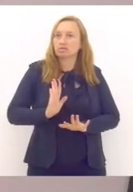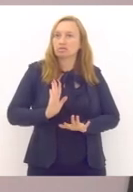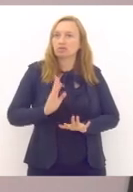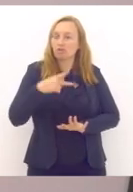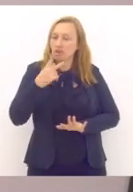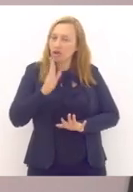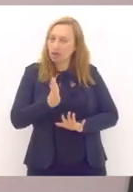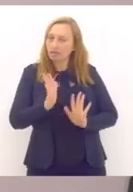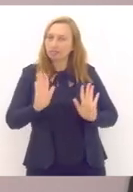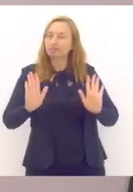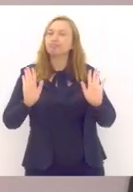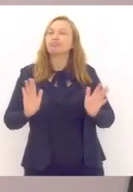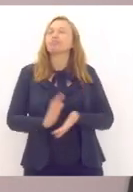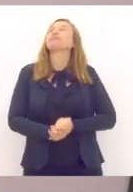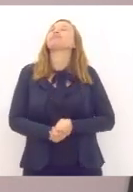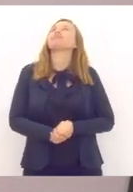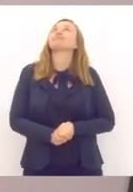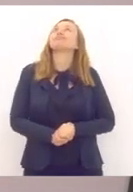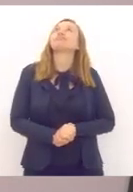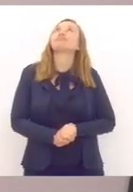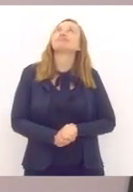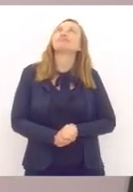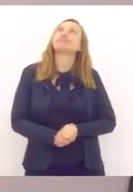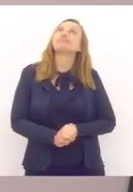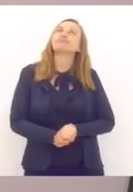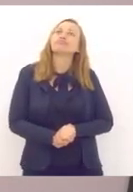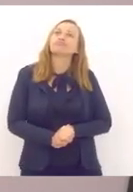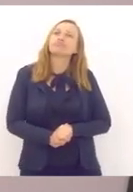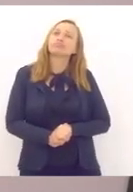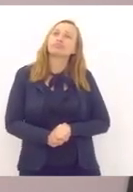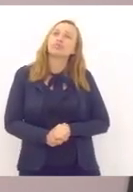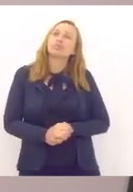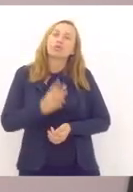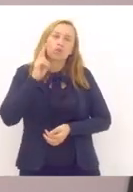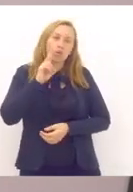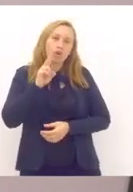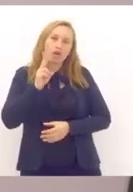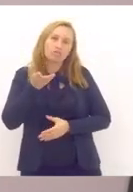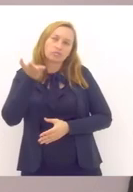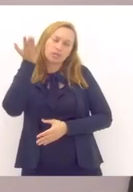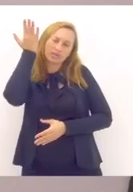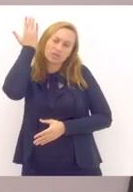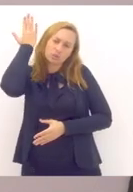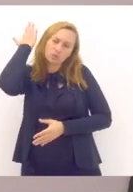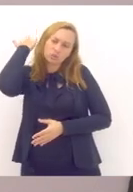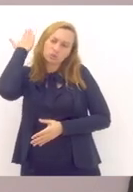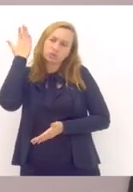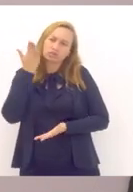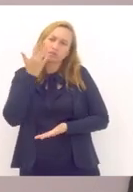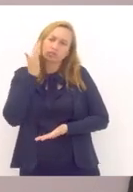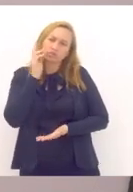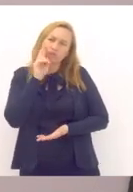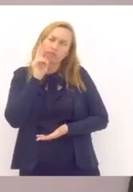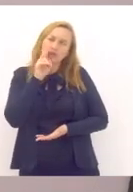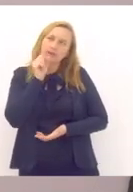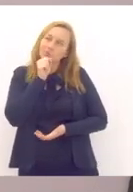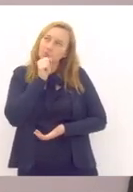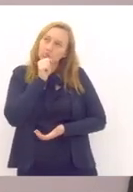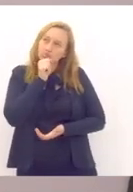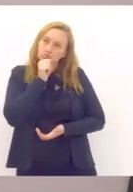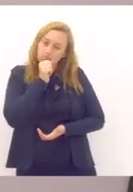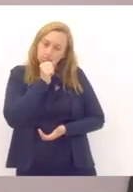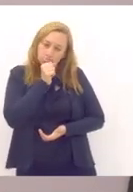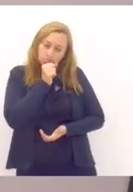de passado. Onde é que a gente está para olhar para esse passado mais distante? Vamos lembrar desse passado mais distante,